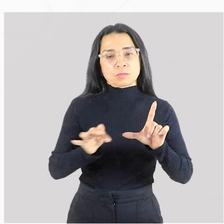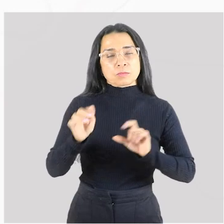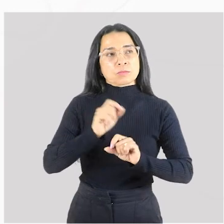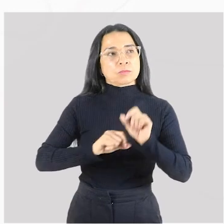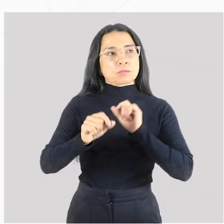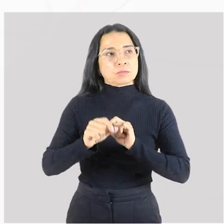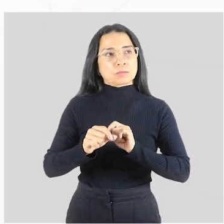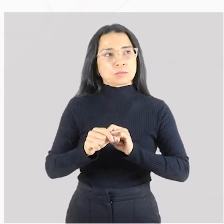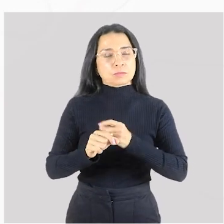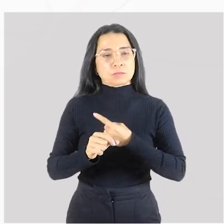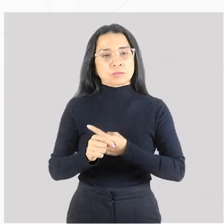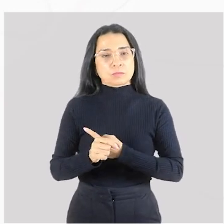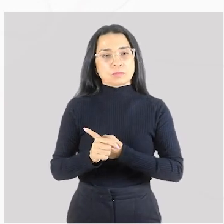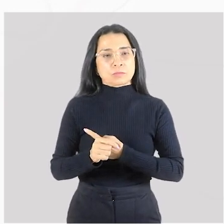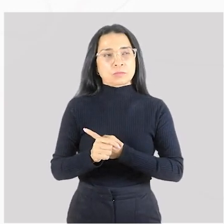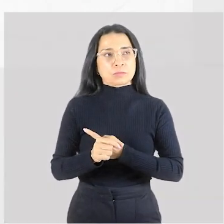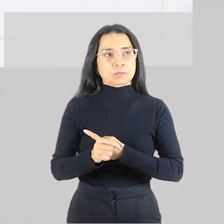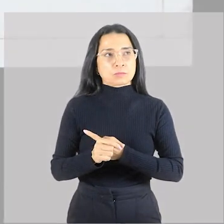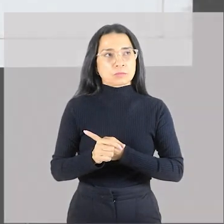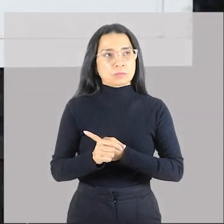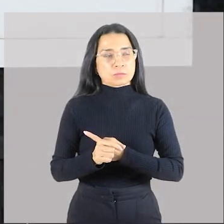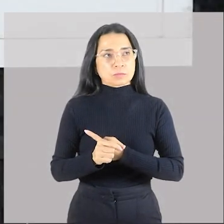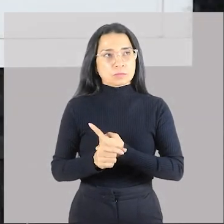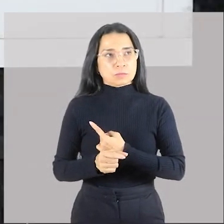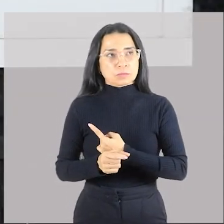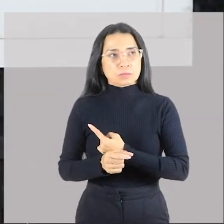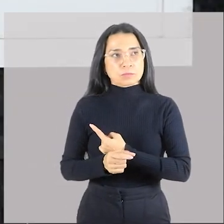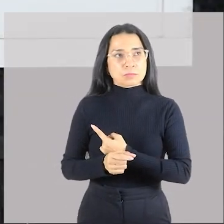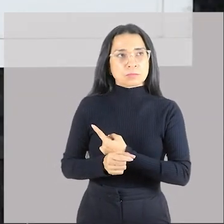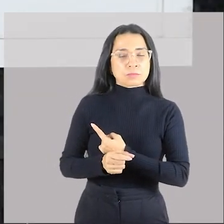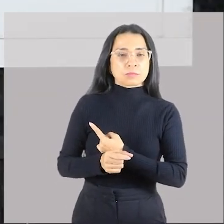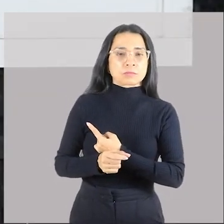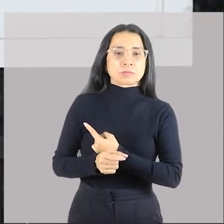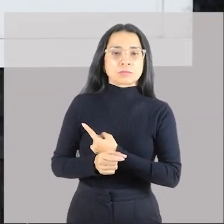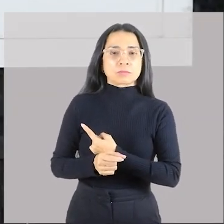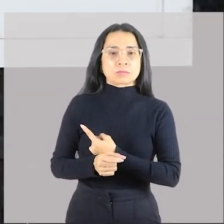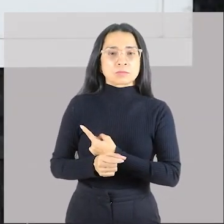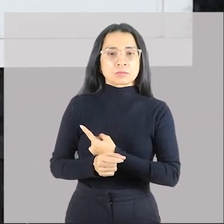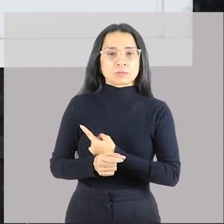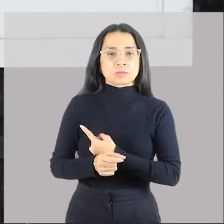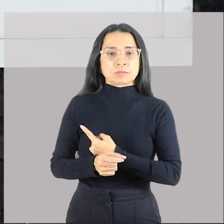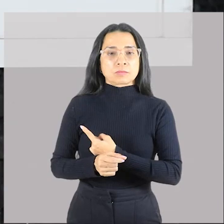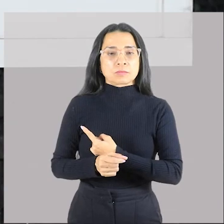de T é igual a 20 mil